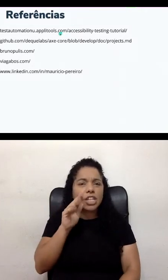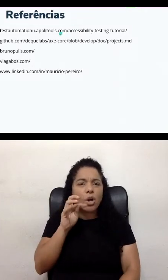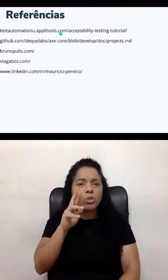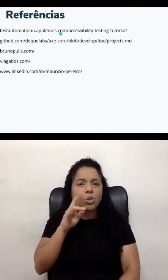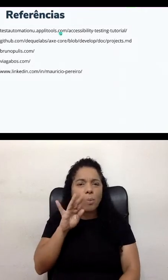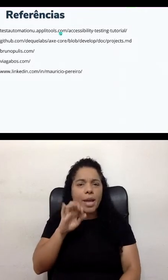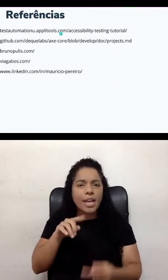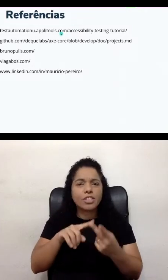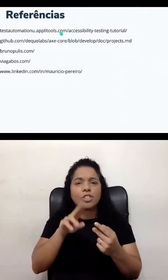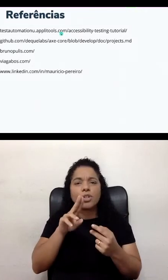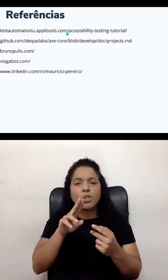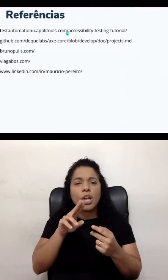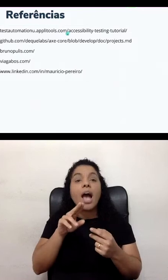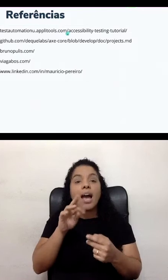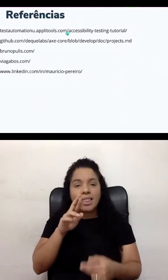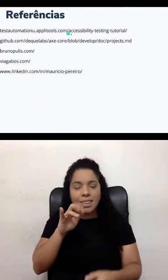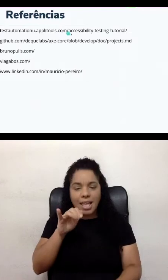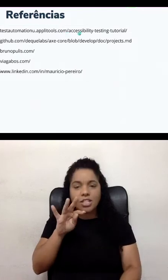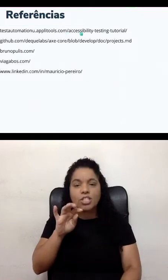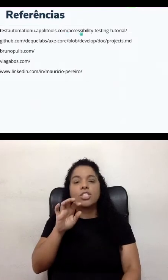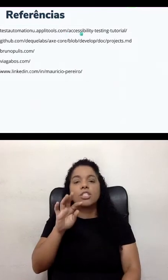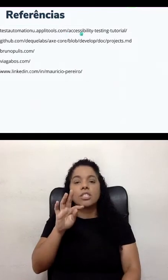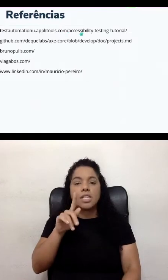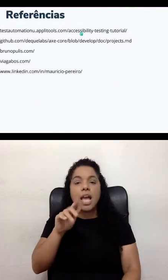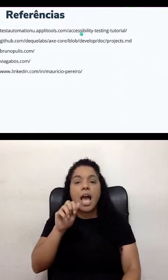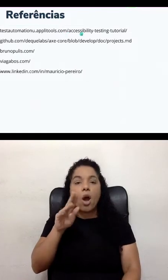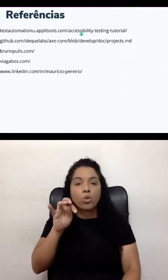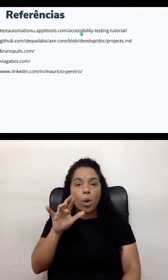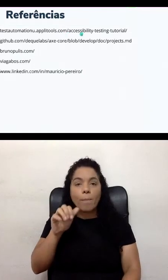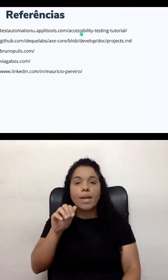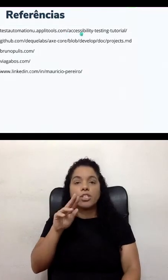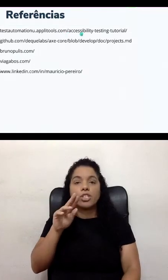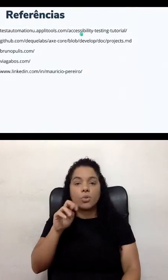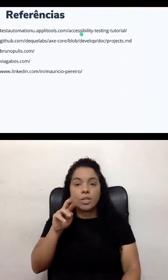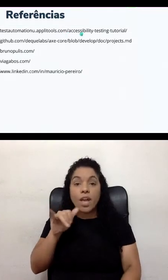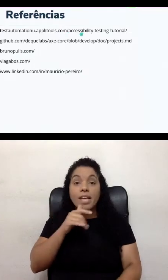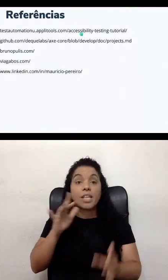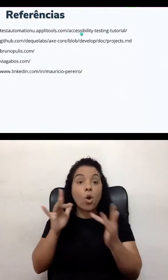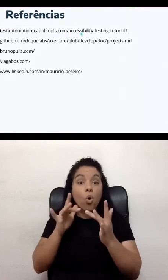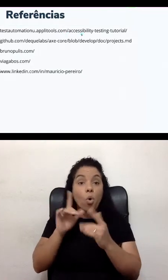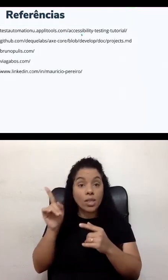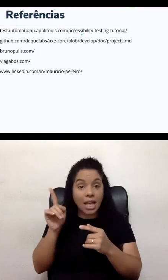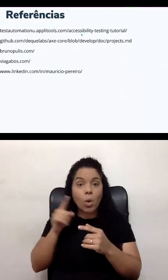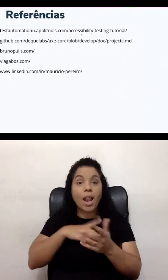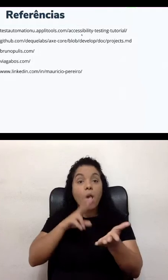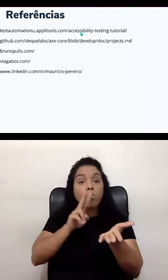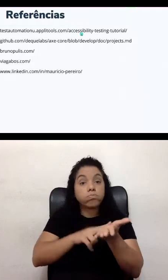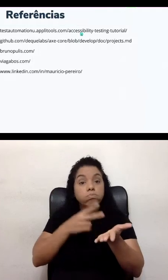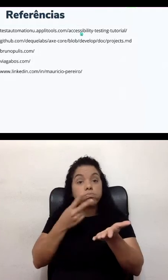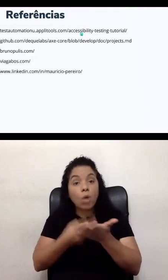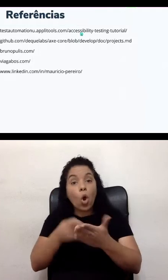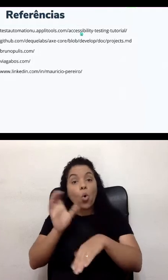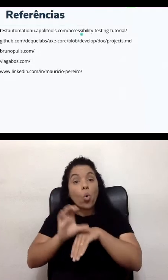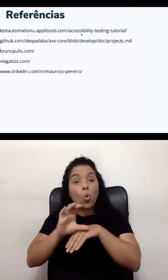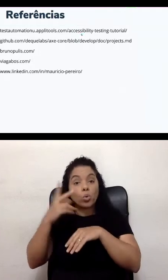University, Teste Automation University. Eu entrei em contato com ela, eu traduzi o curso dela, eu